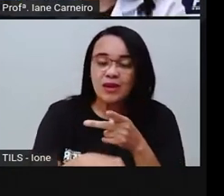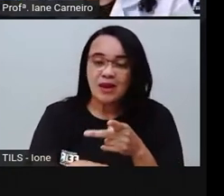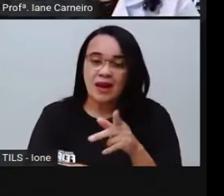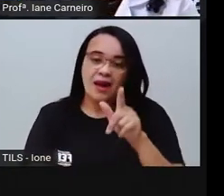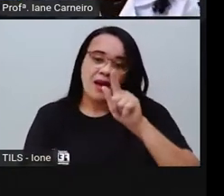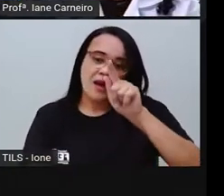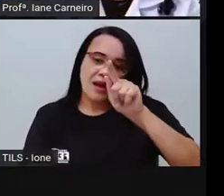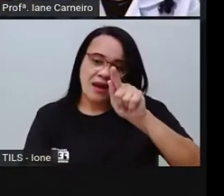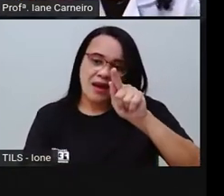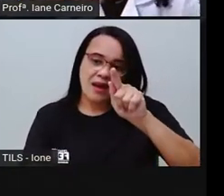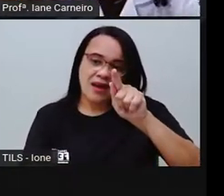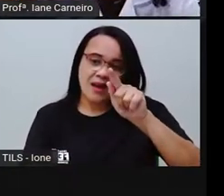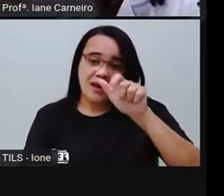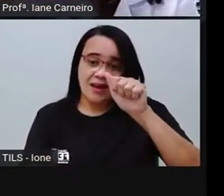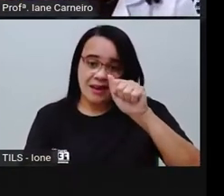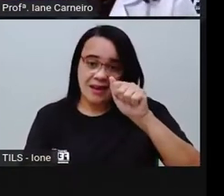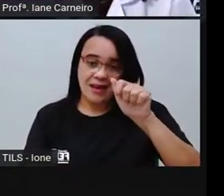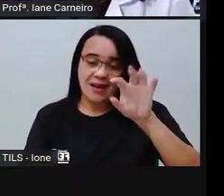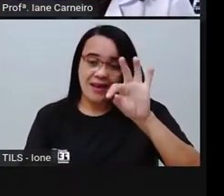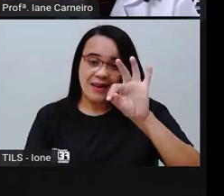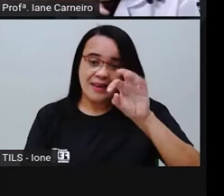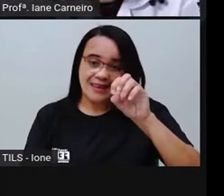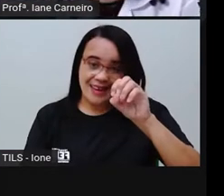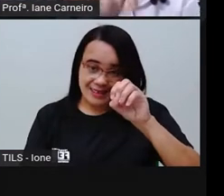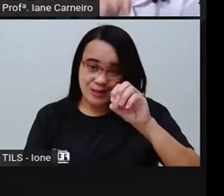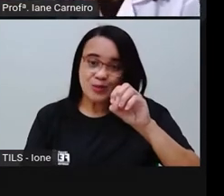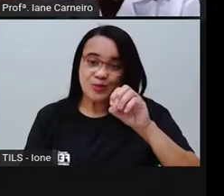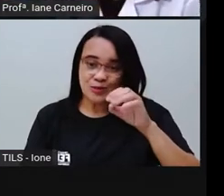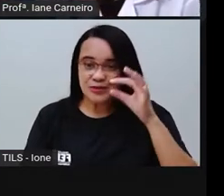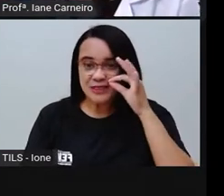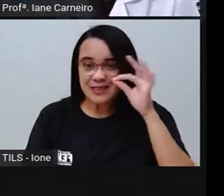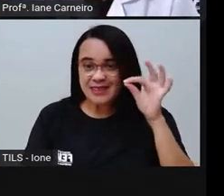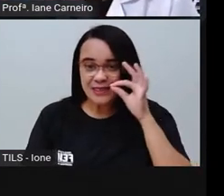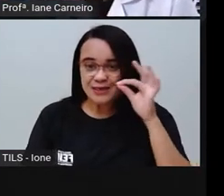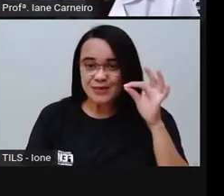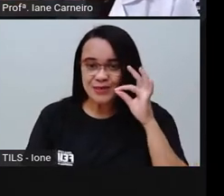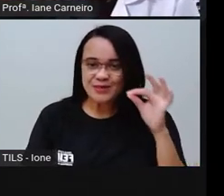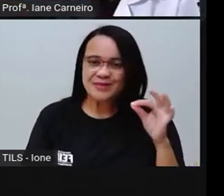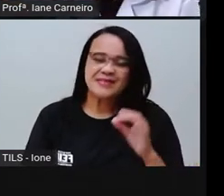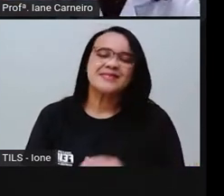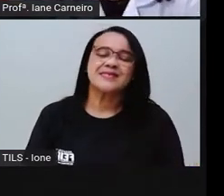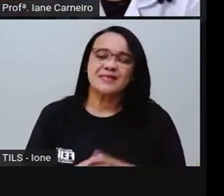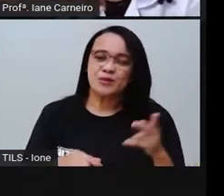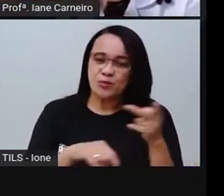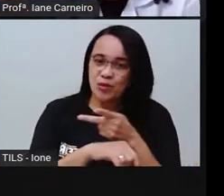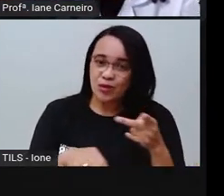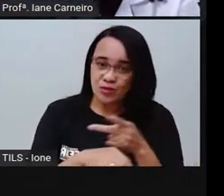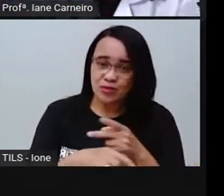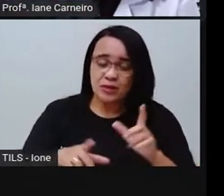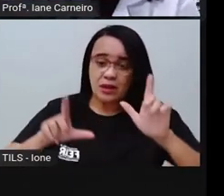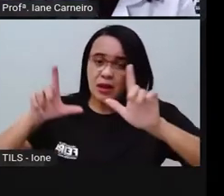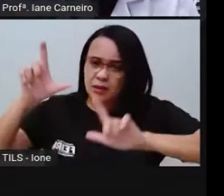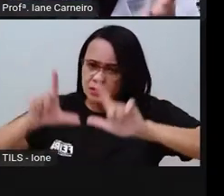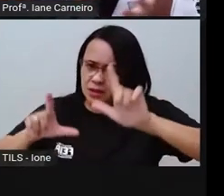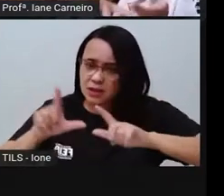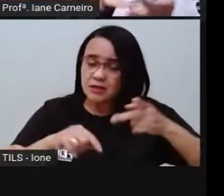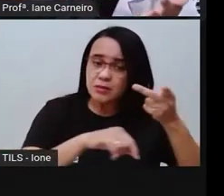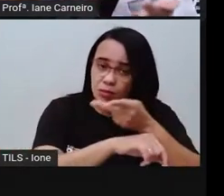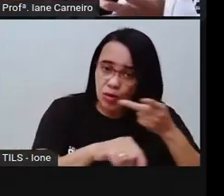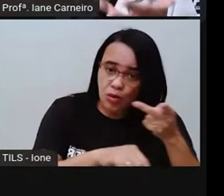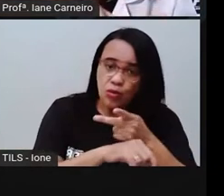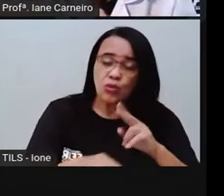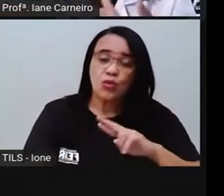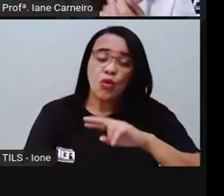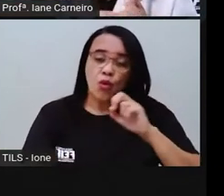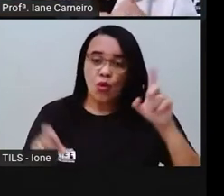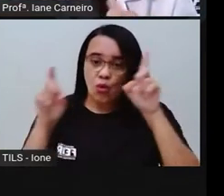não é Procure aí com o dedinho se você tiver na televisão na sua casa se você tiver no computador ou no celular também mas tenha cuidado